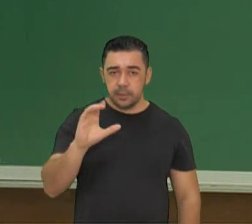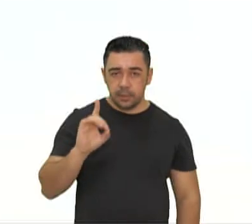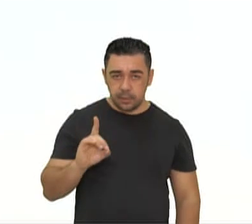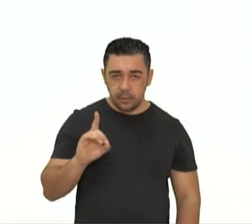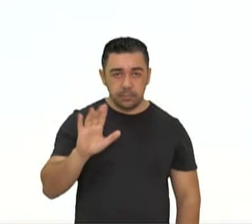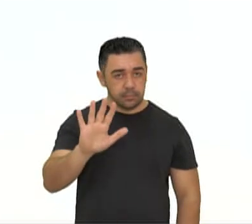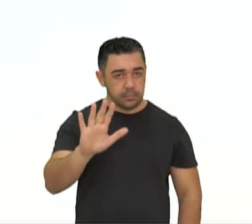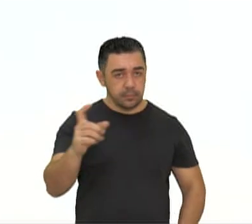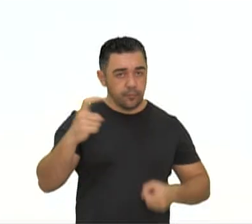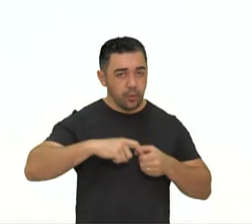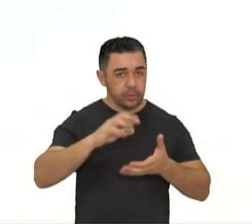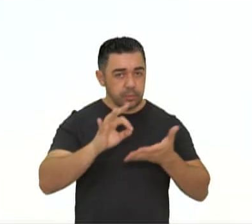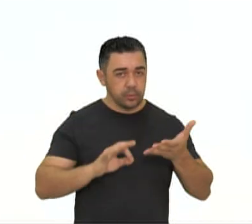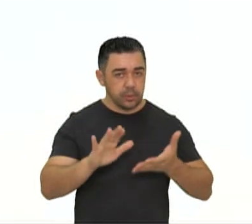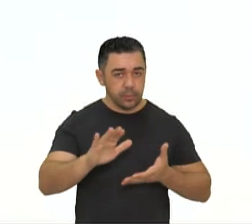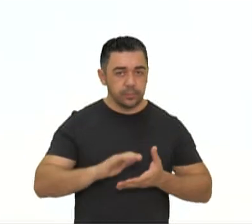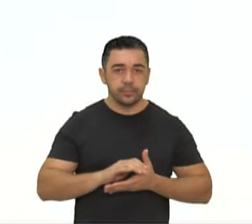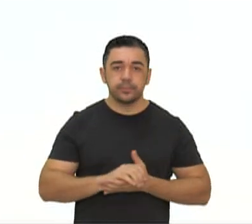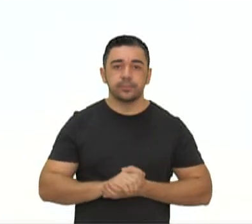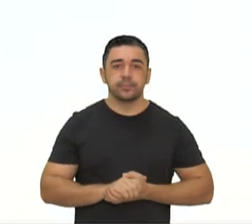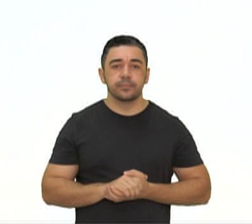resposta.